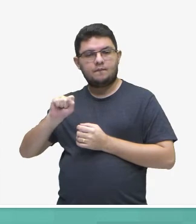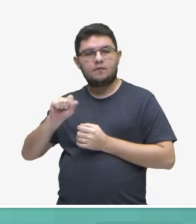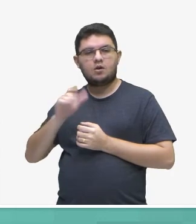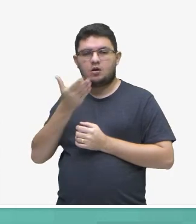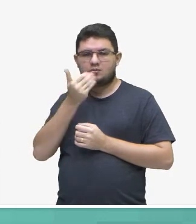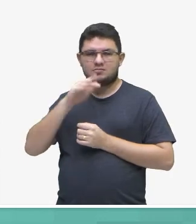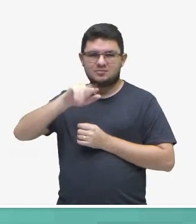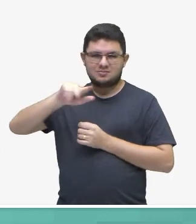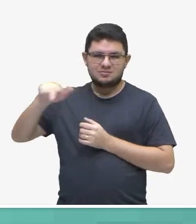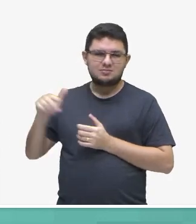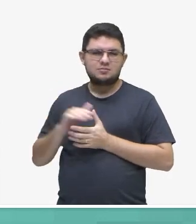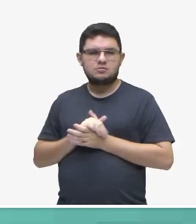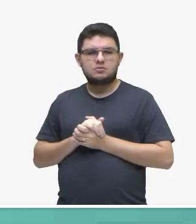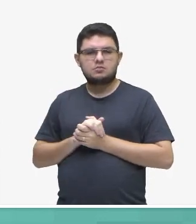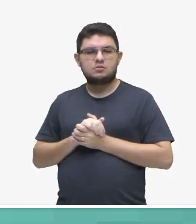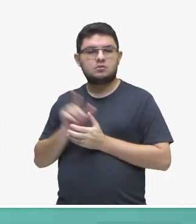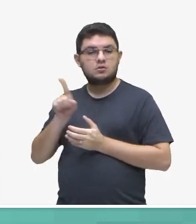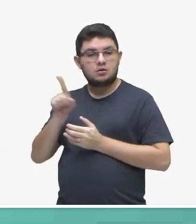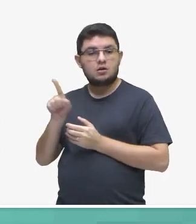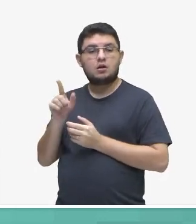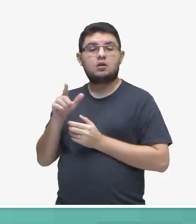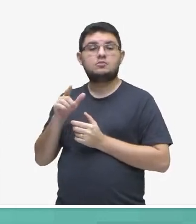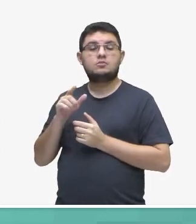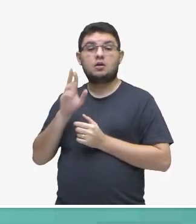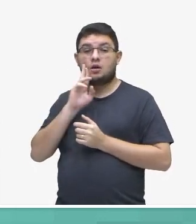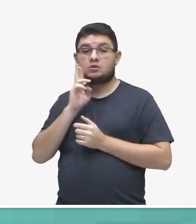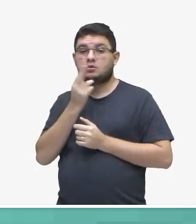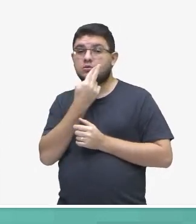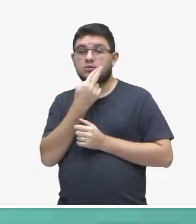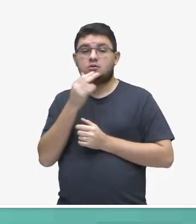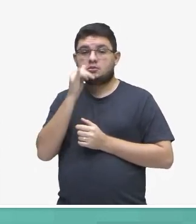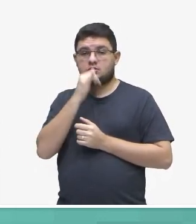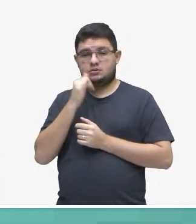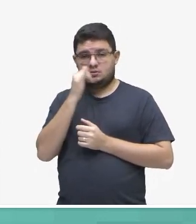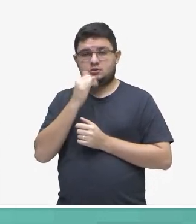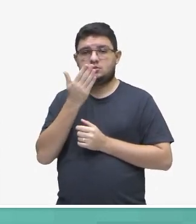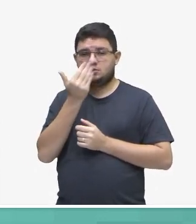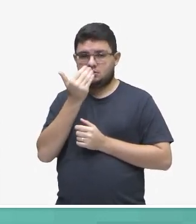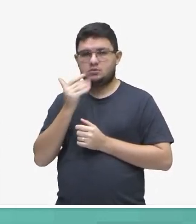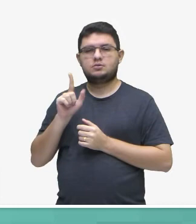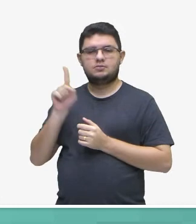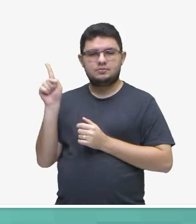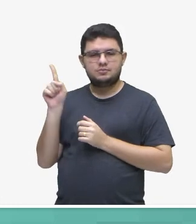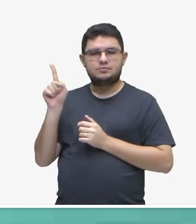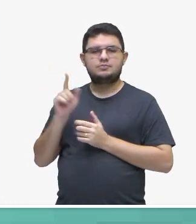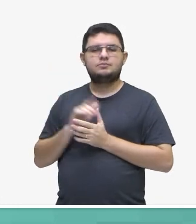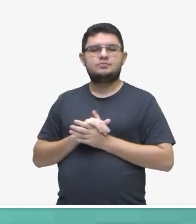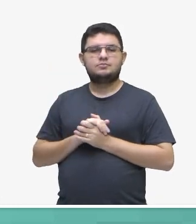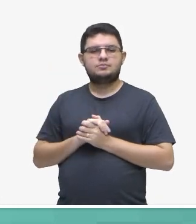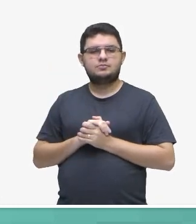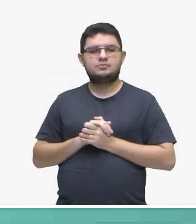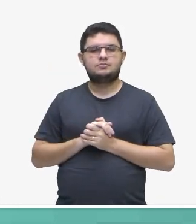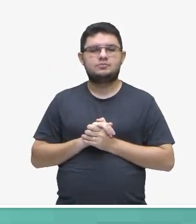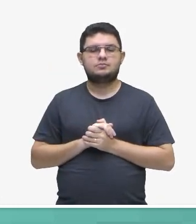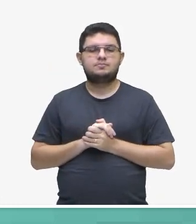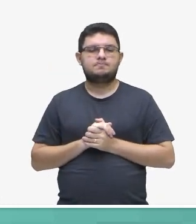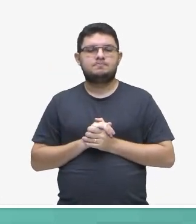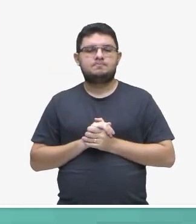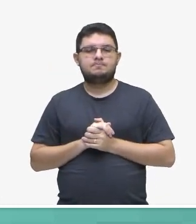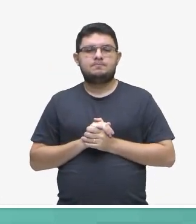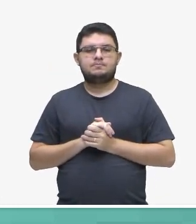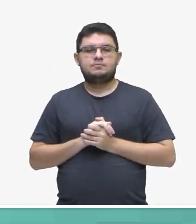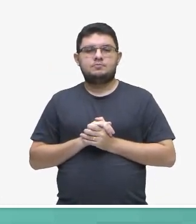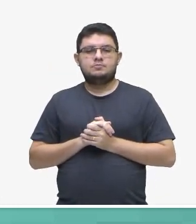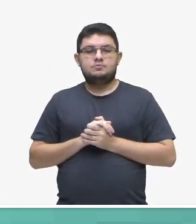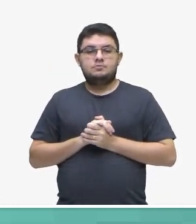dela. Vamos ver a resposta. At an Italian restaurant. Em um restaurante italiano, né?